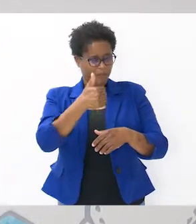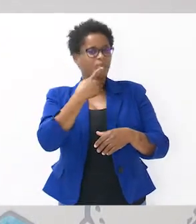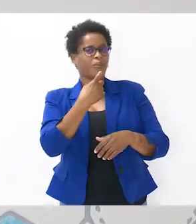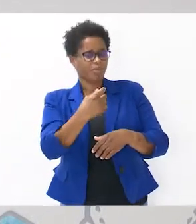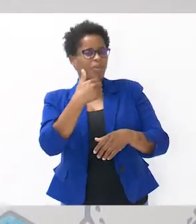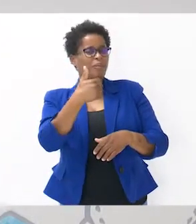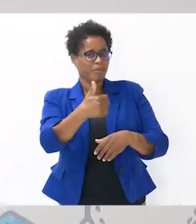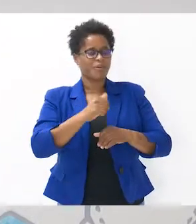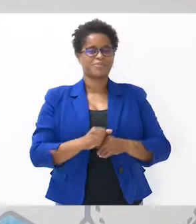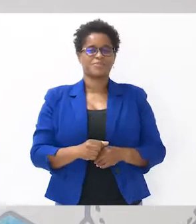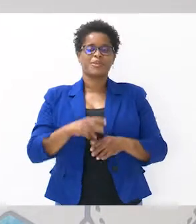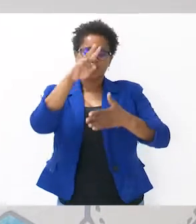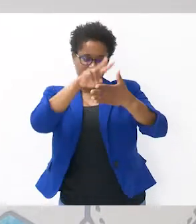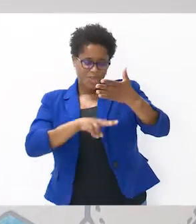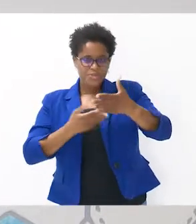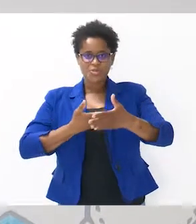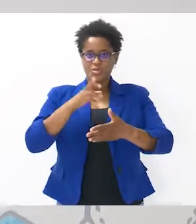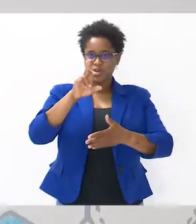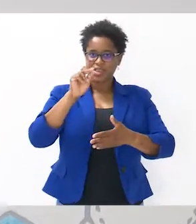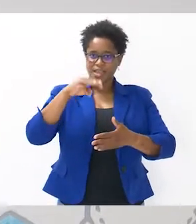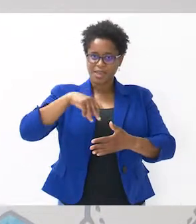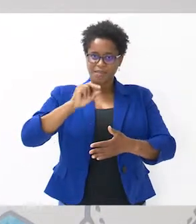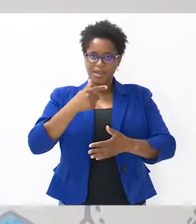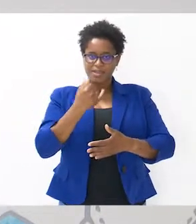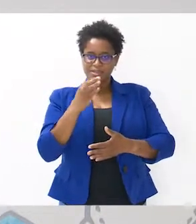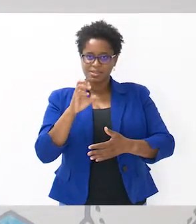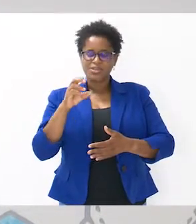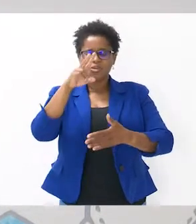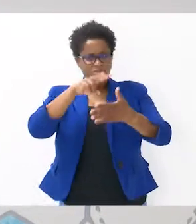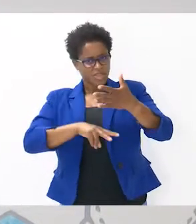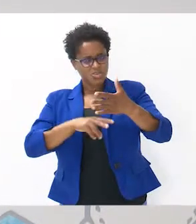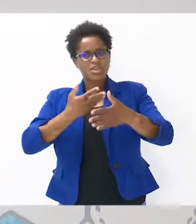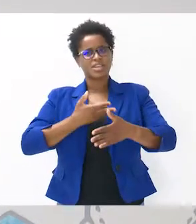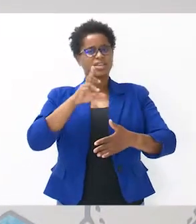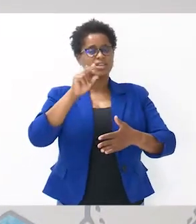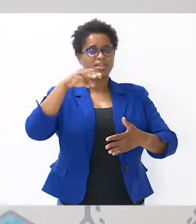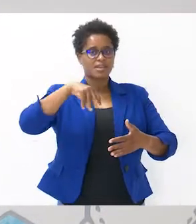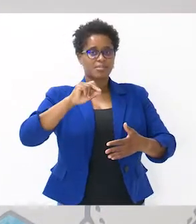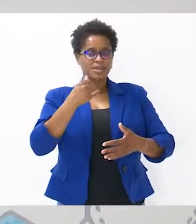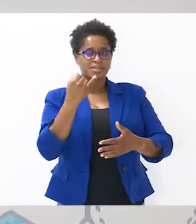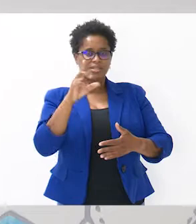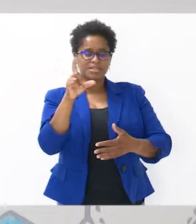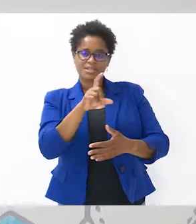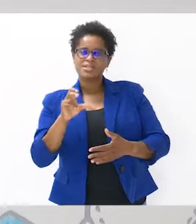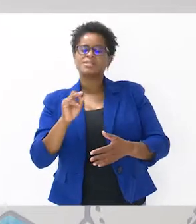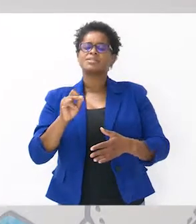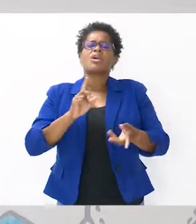pergunta. Um texto dramático é um texto que dramatiza. O que significa dramatizar?